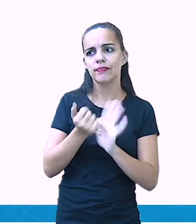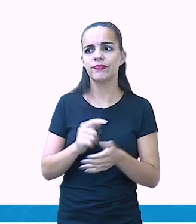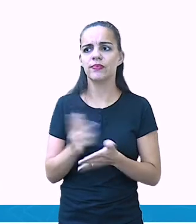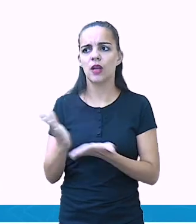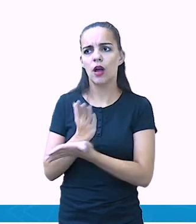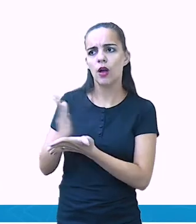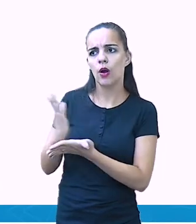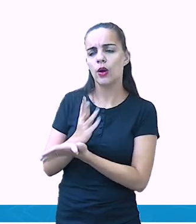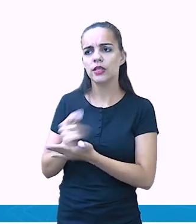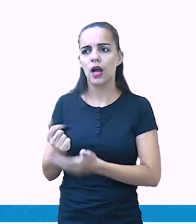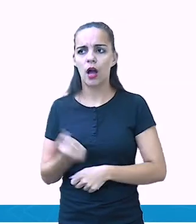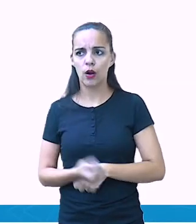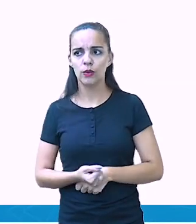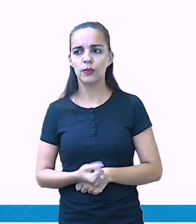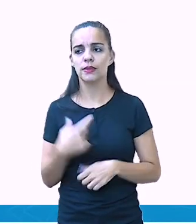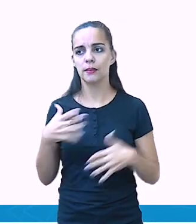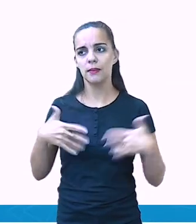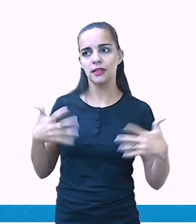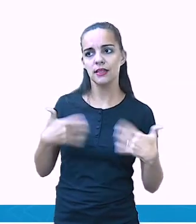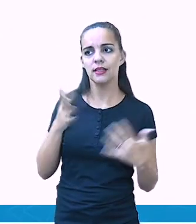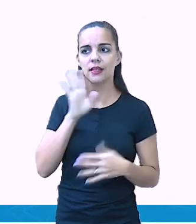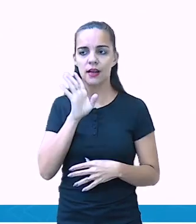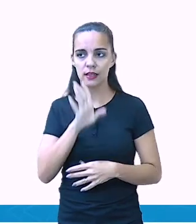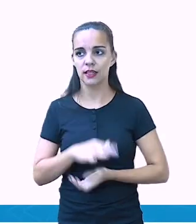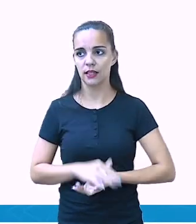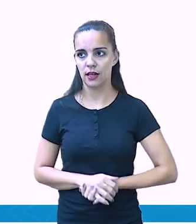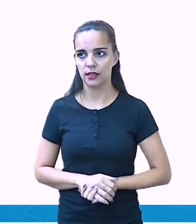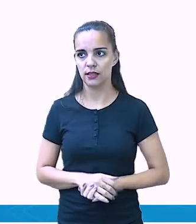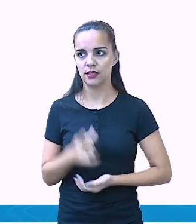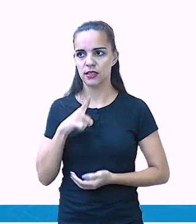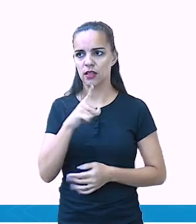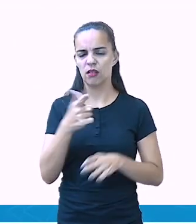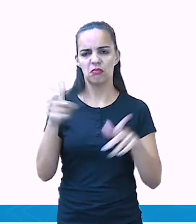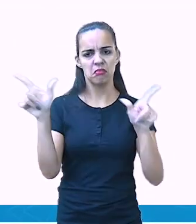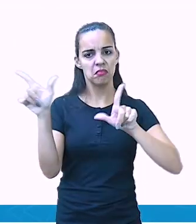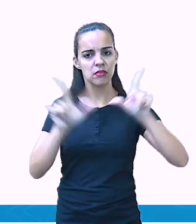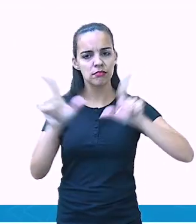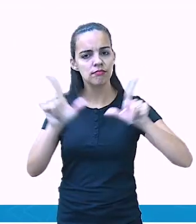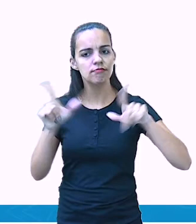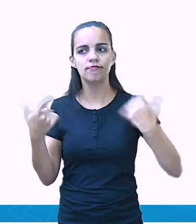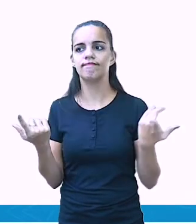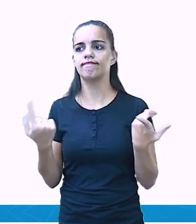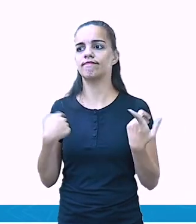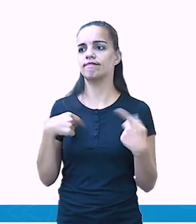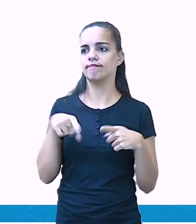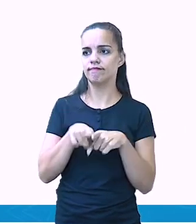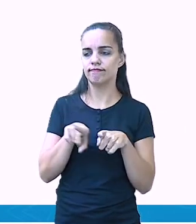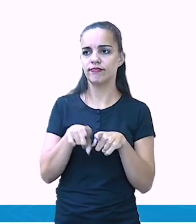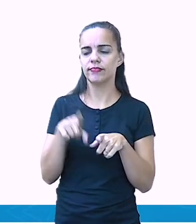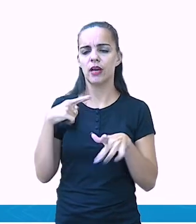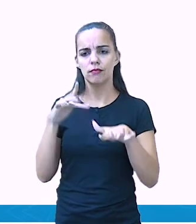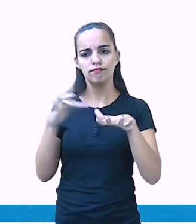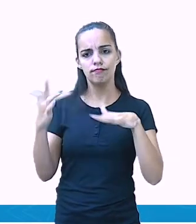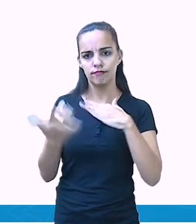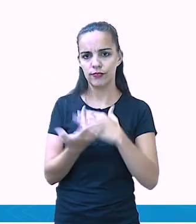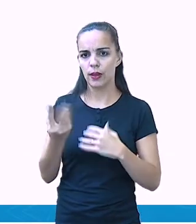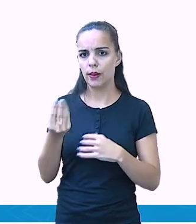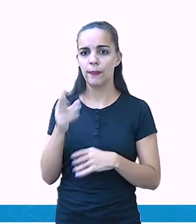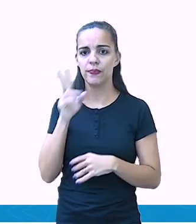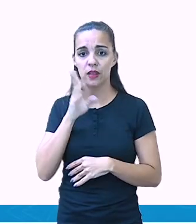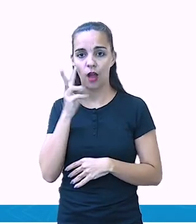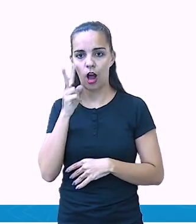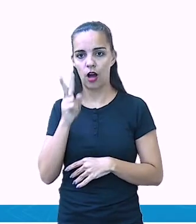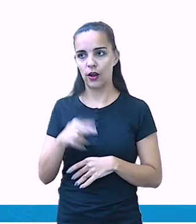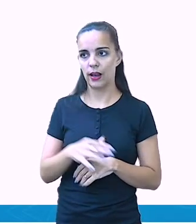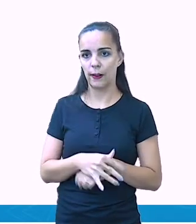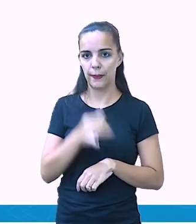algumas animações que são usadas também na televisão, nas redes sociais. É muito bacana de trabalhar. Olha